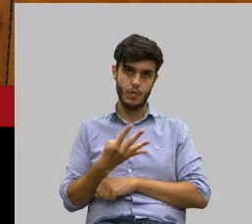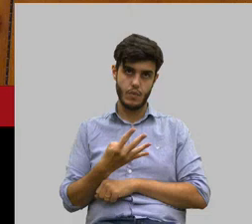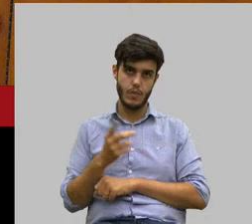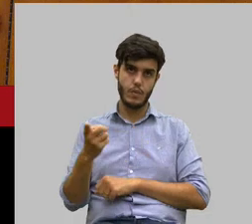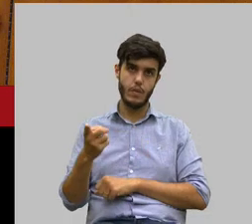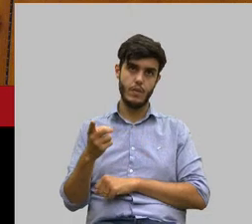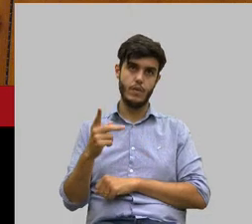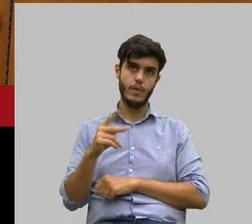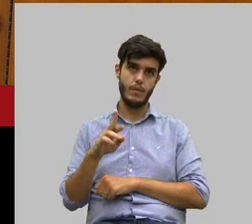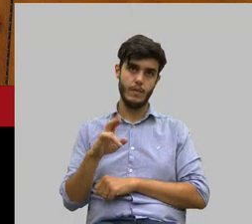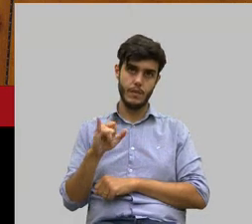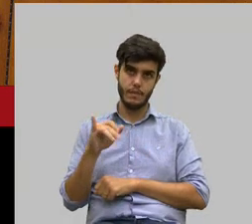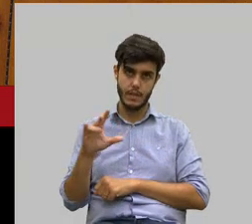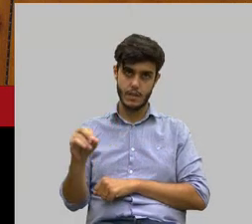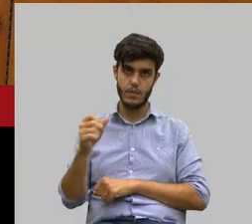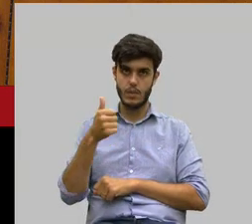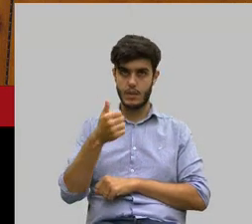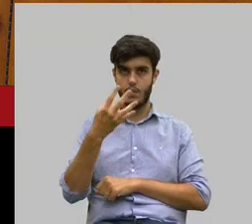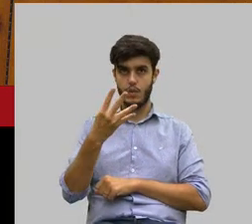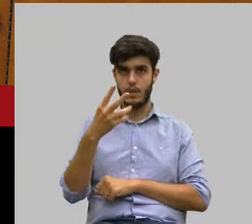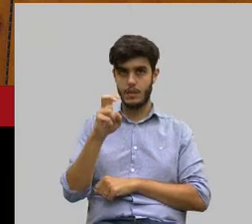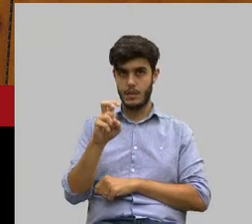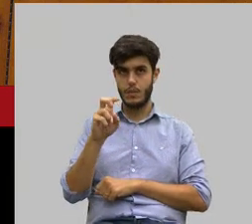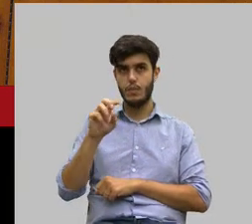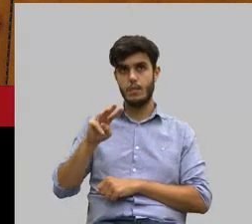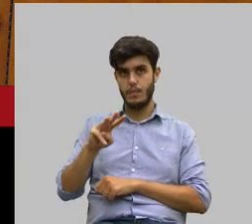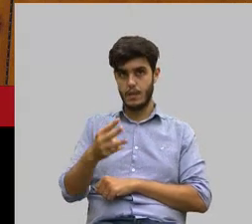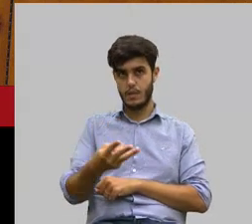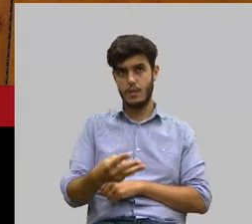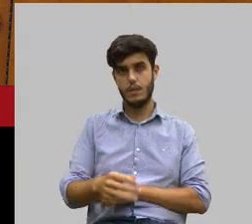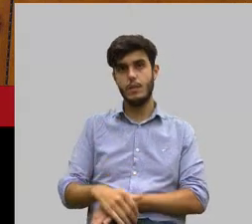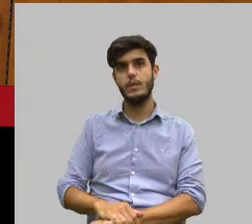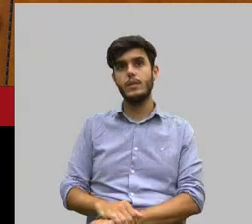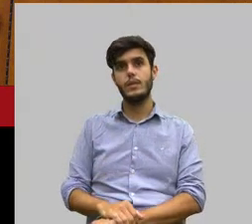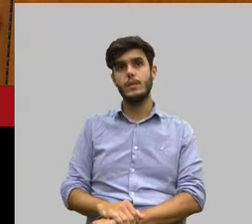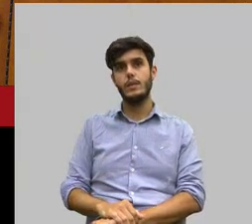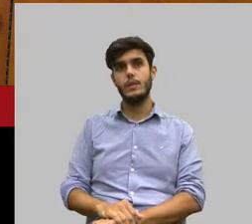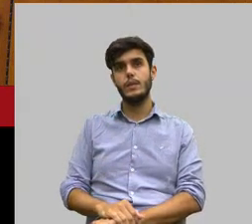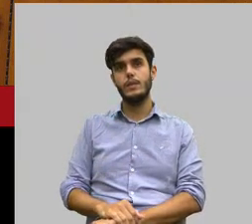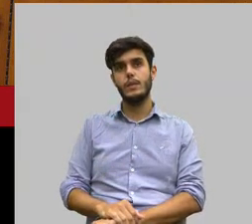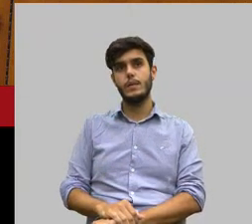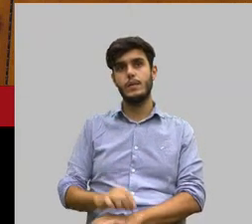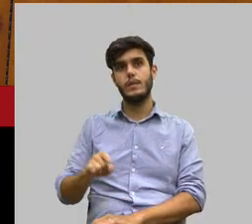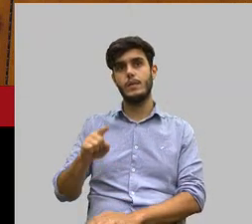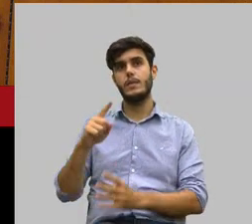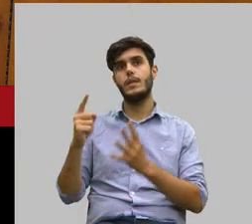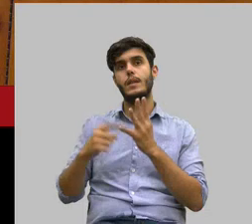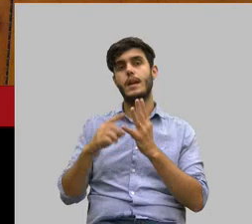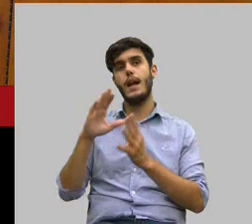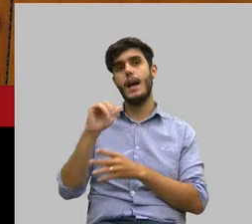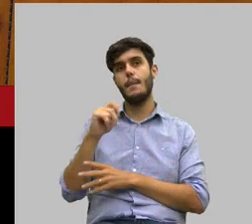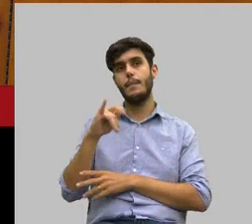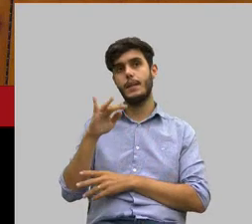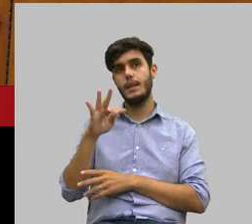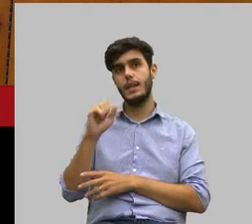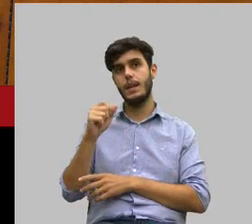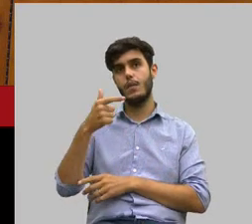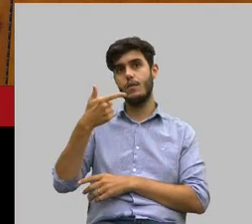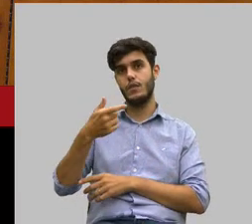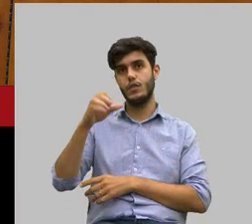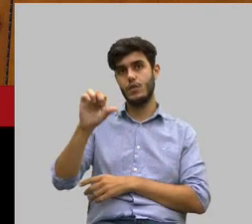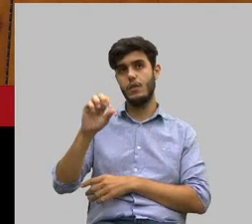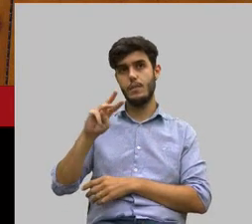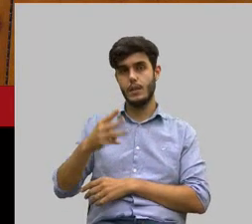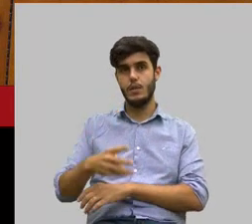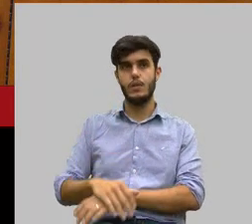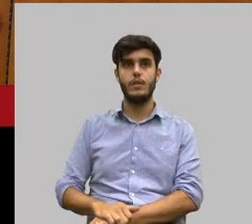custeio 145 milhões 145 milhões e despesa de que é investimento 25 milhões 29 ah